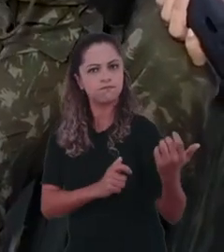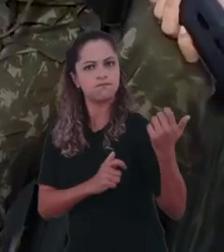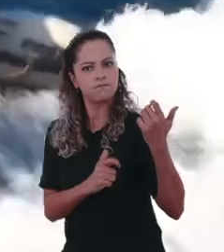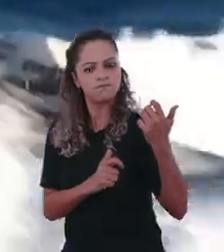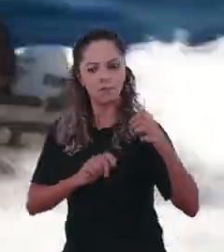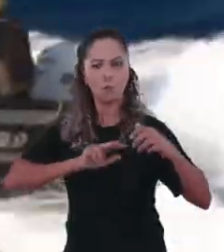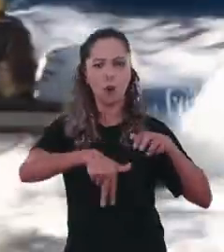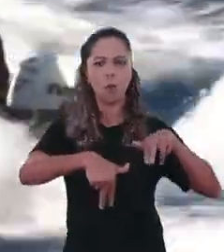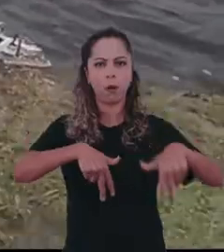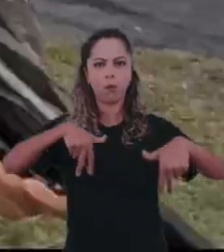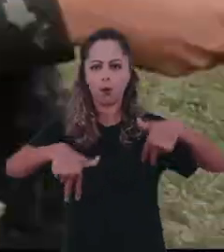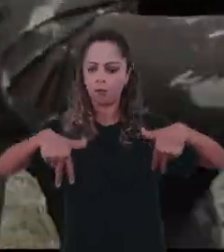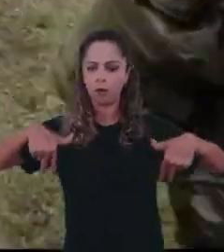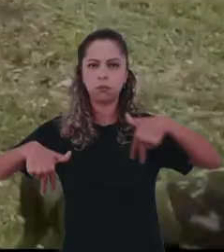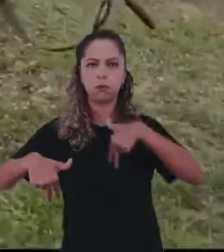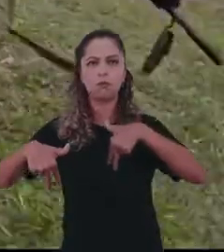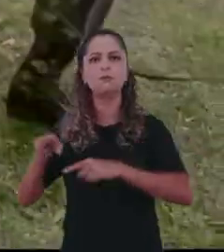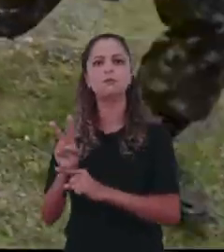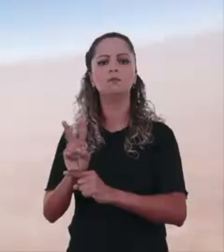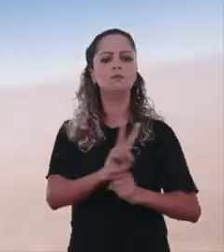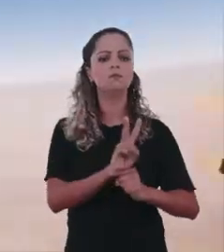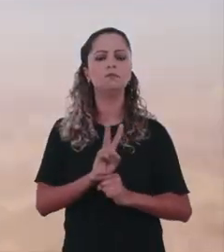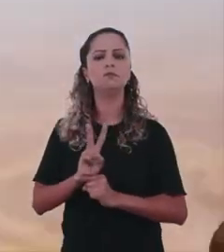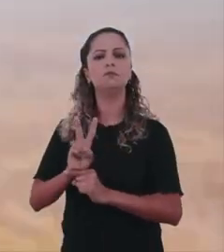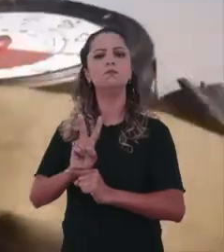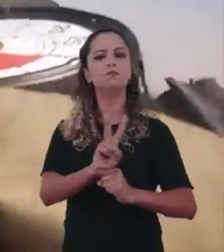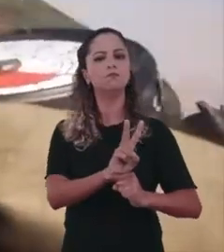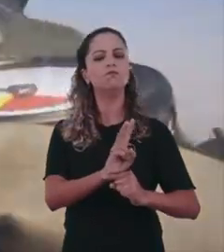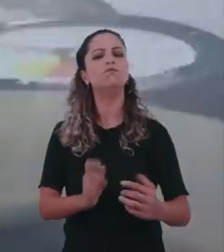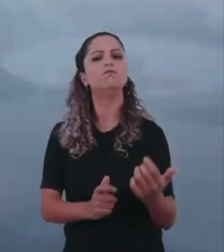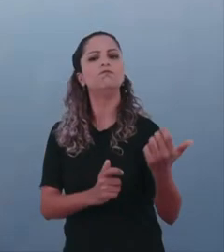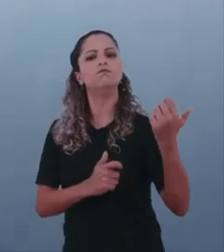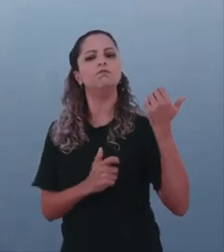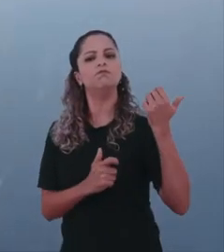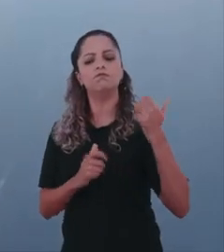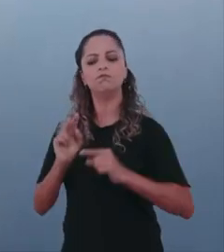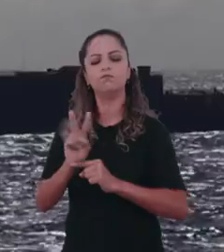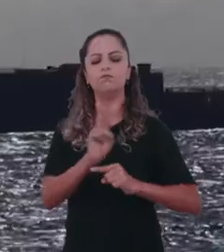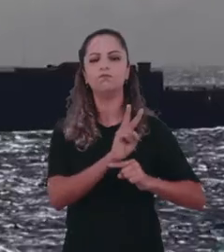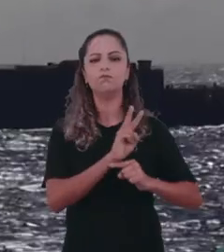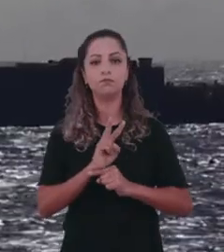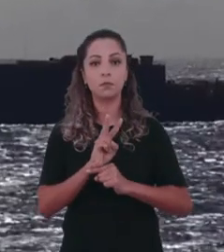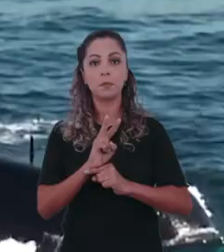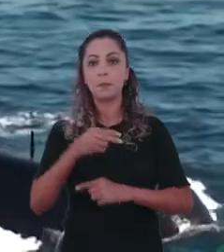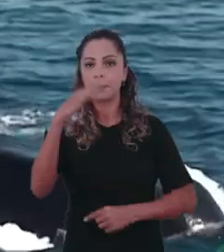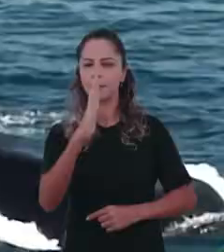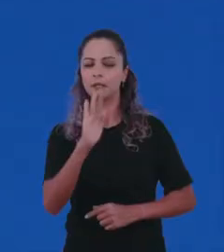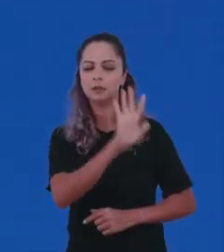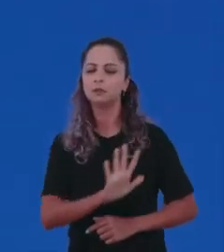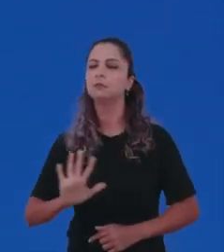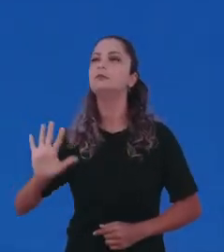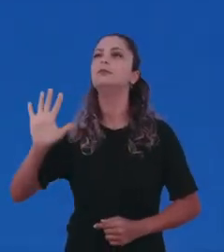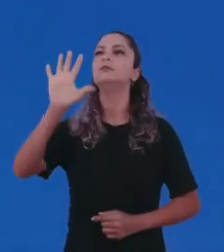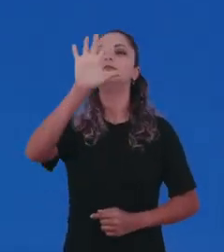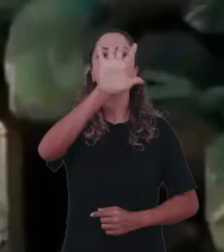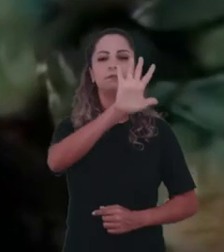mantêm permanentemente preparados e motivados para assegurar a manutenção da soberania do país